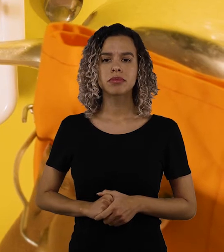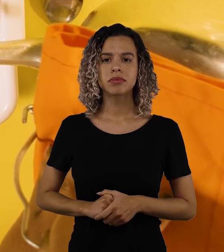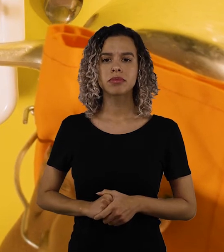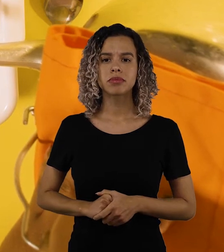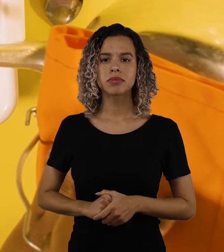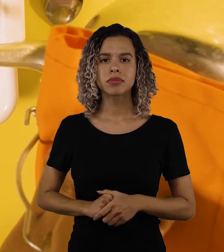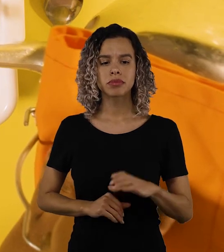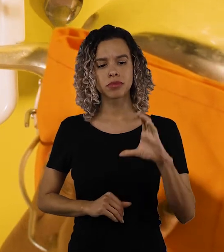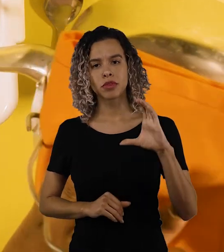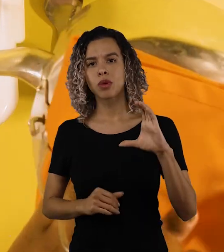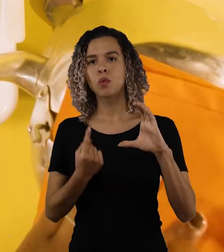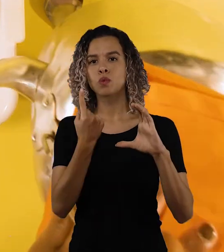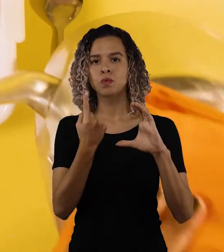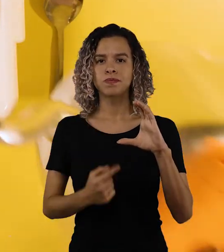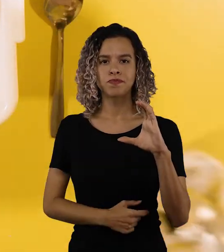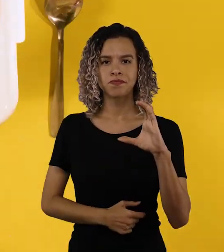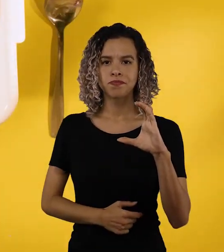Aqui eu vou usar um copo.